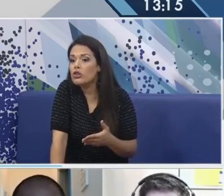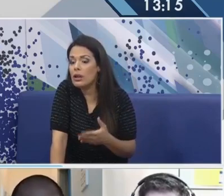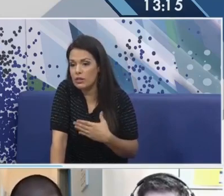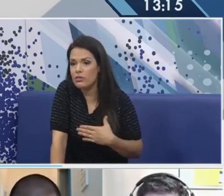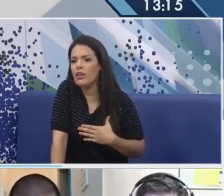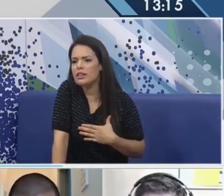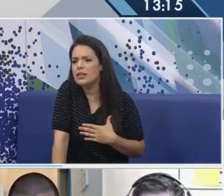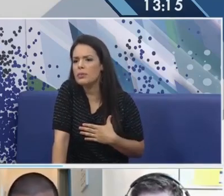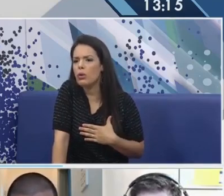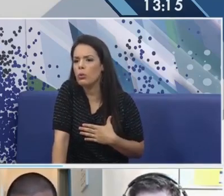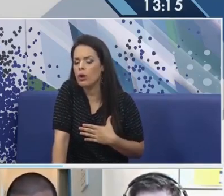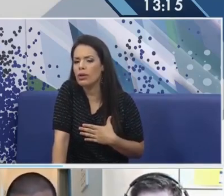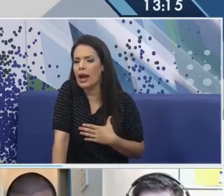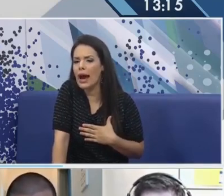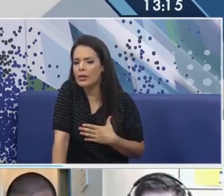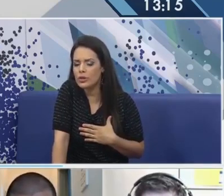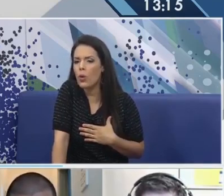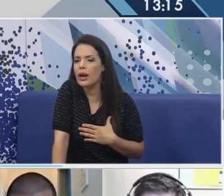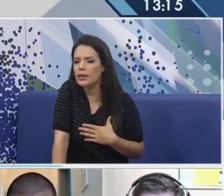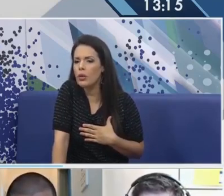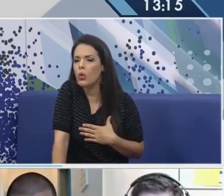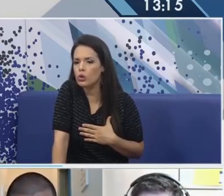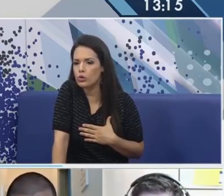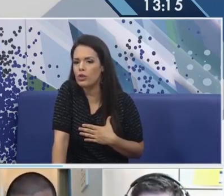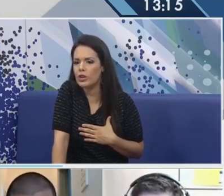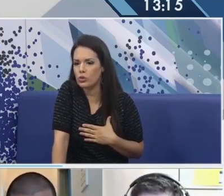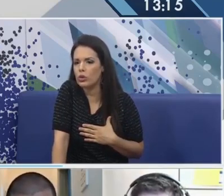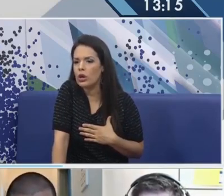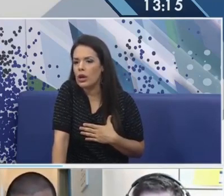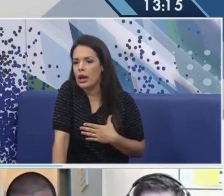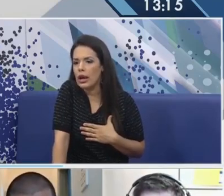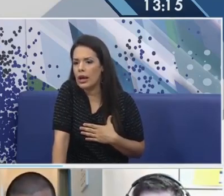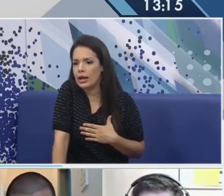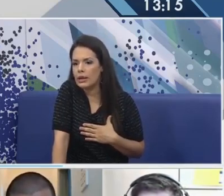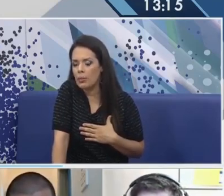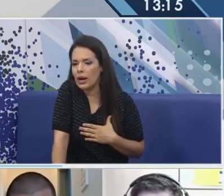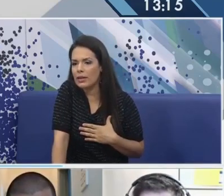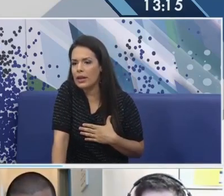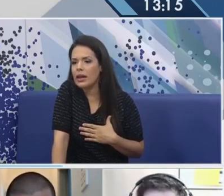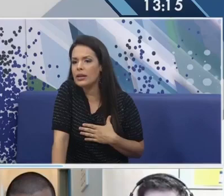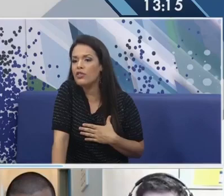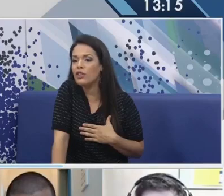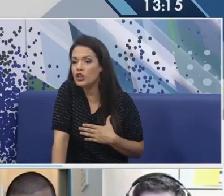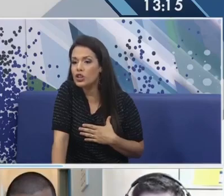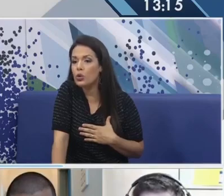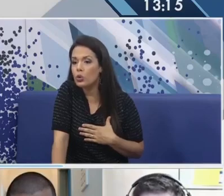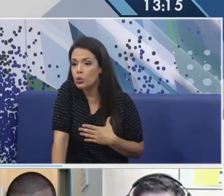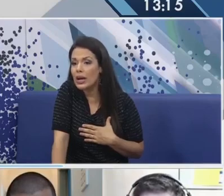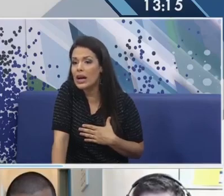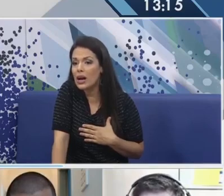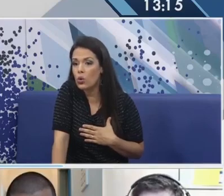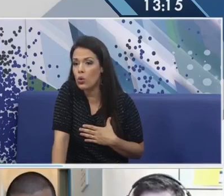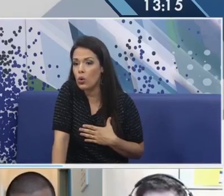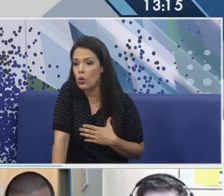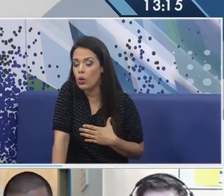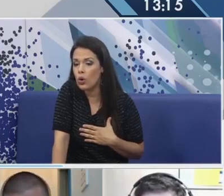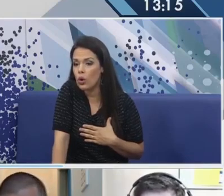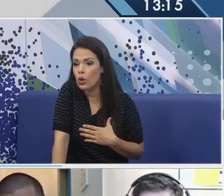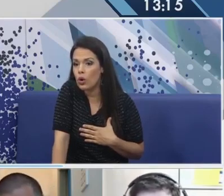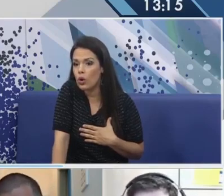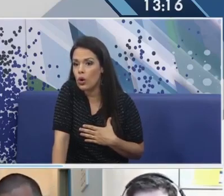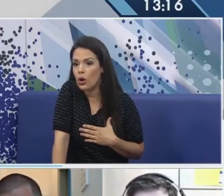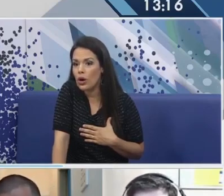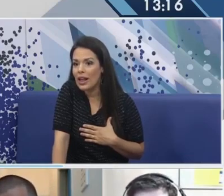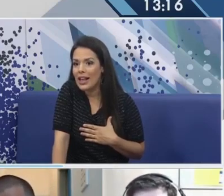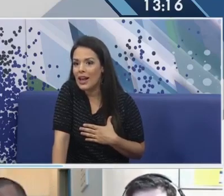E eu acho, vê se esse meu número tá errado, são 41 gols do Vasco na temporada aí e 21 do Cano. É isso.